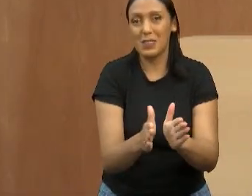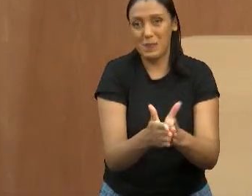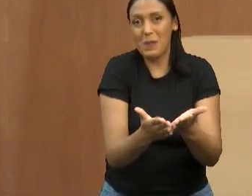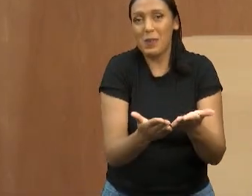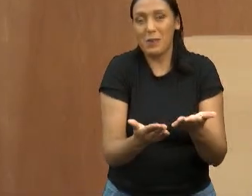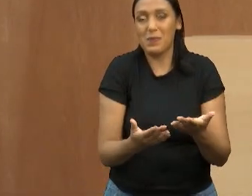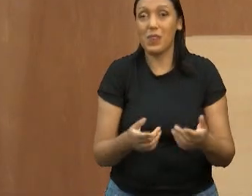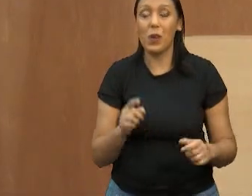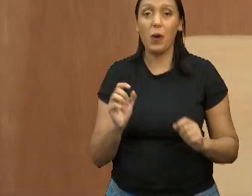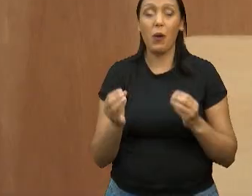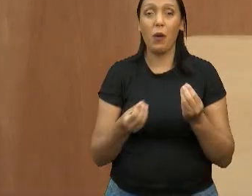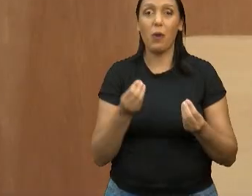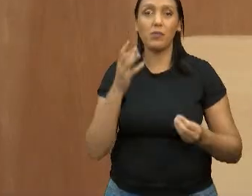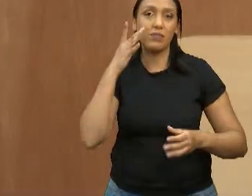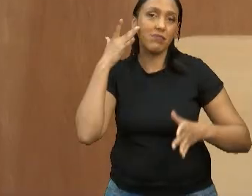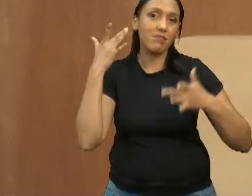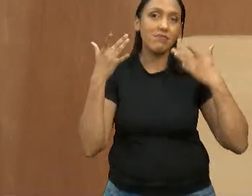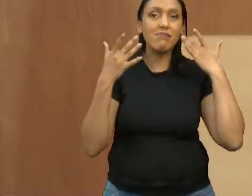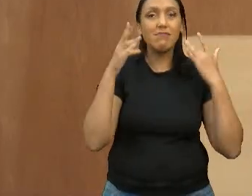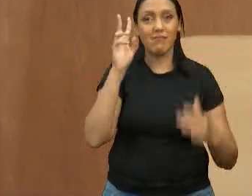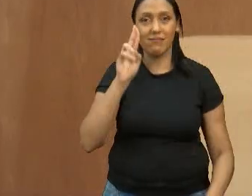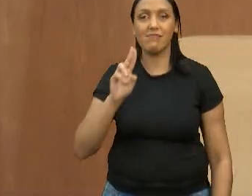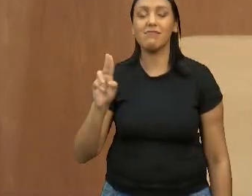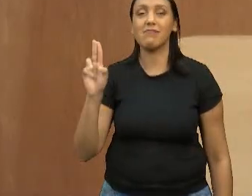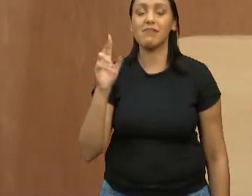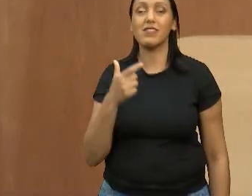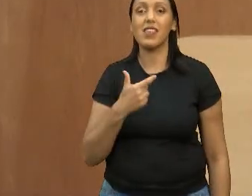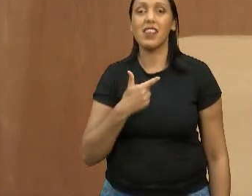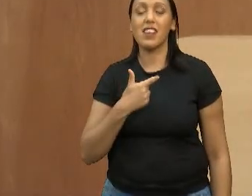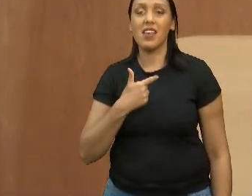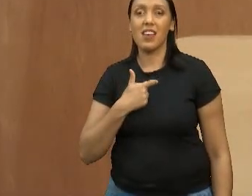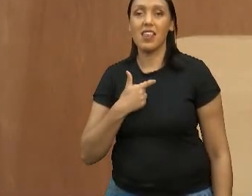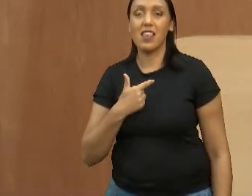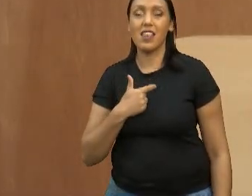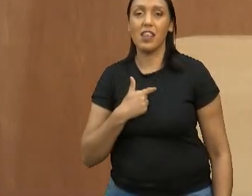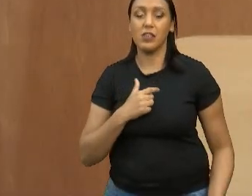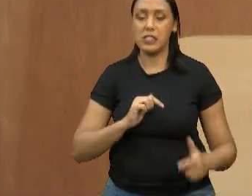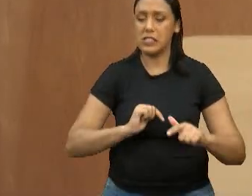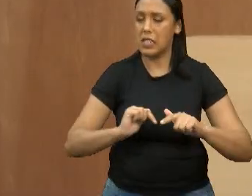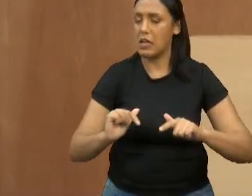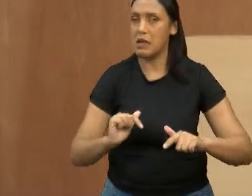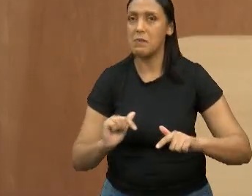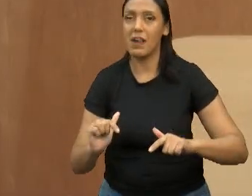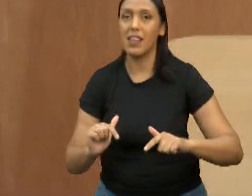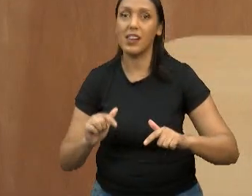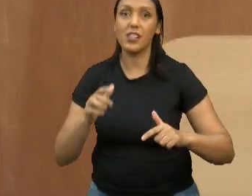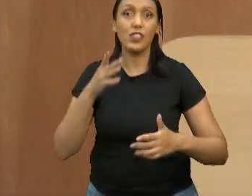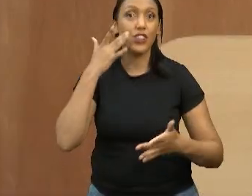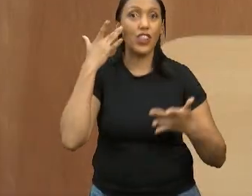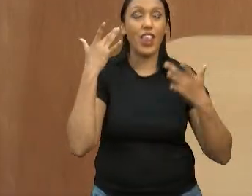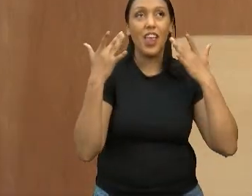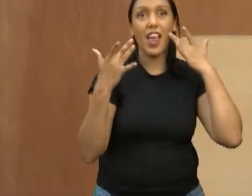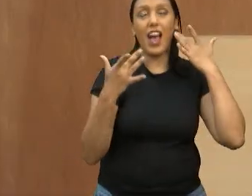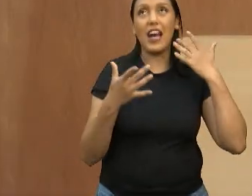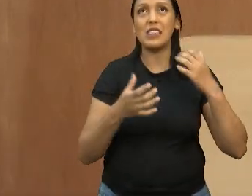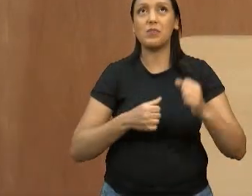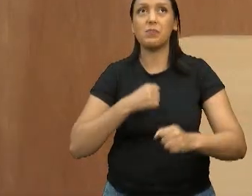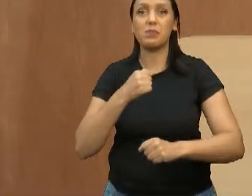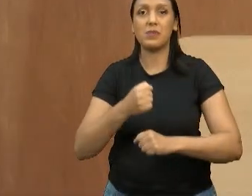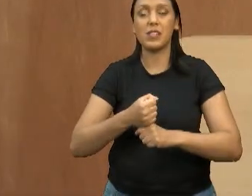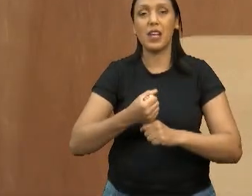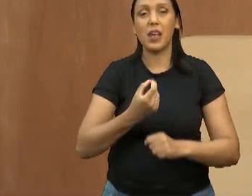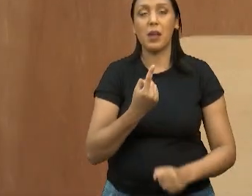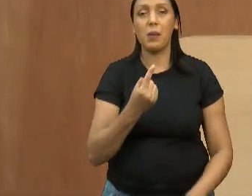Continua Guarana dizendo, eu fiz parte de movimentos de teatro na cidade na década de 80. Foi quando eu comecei